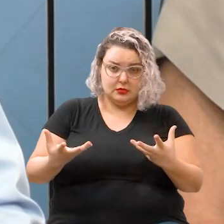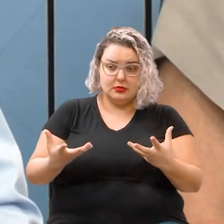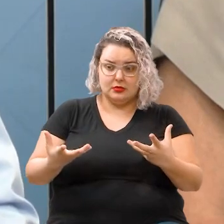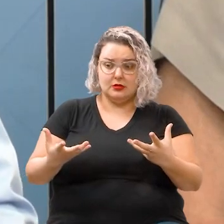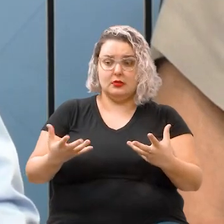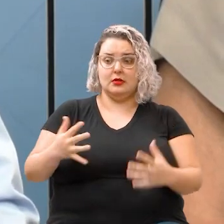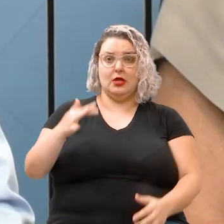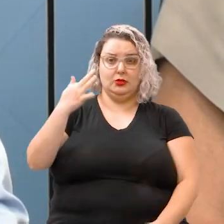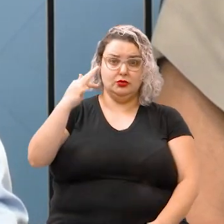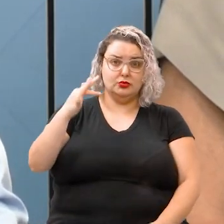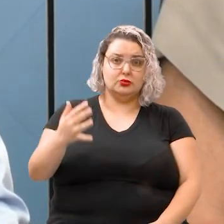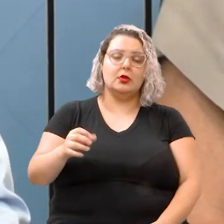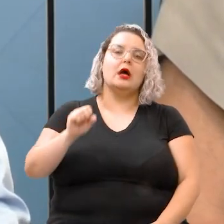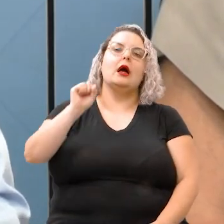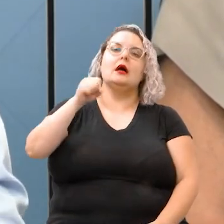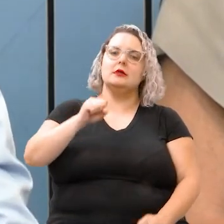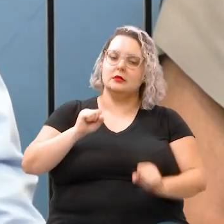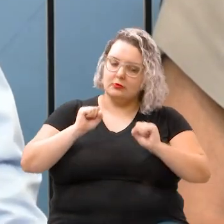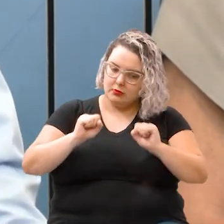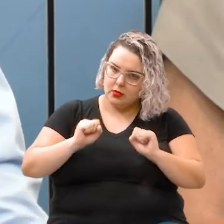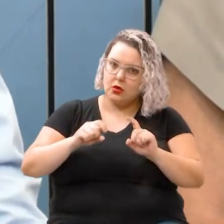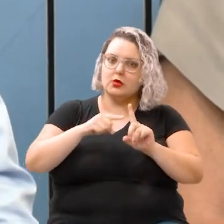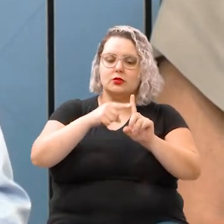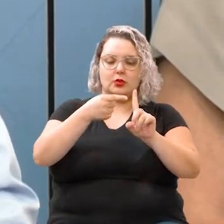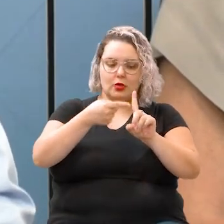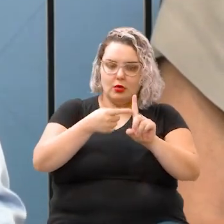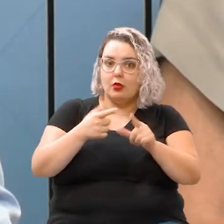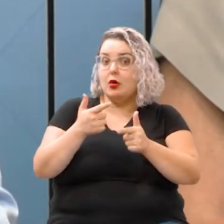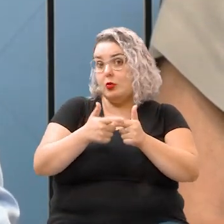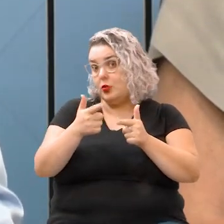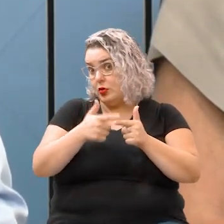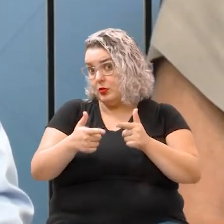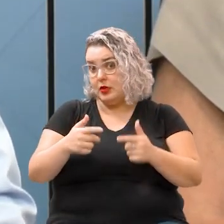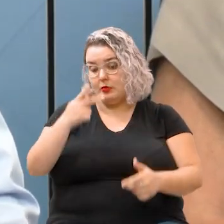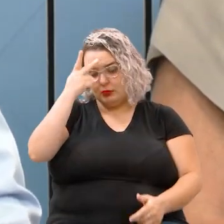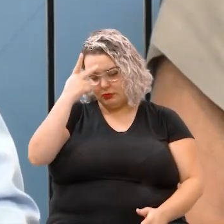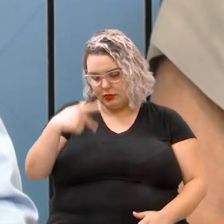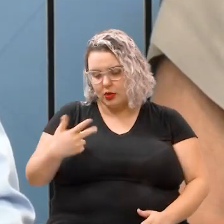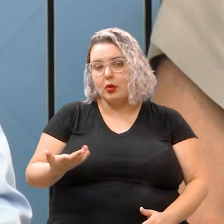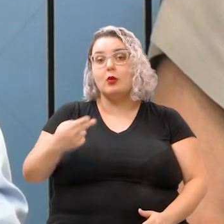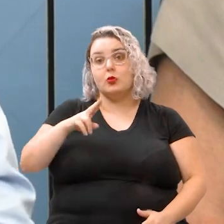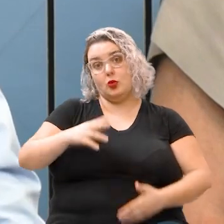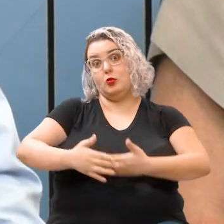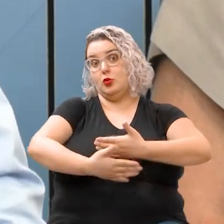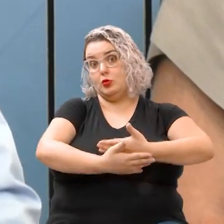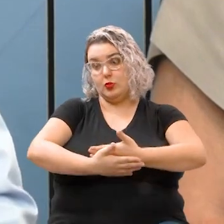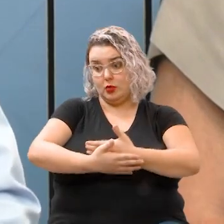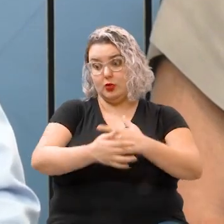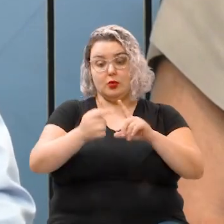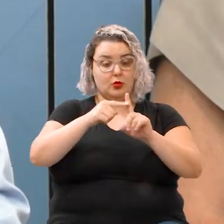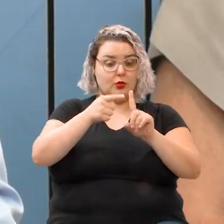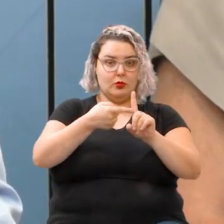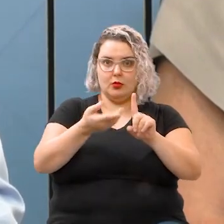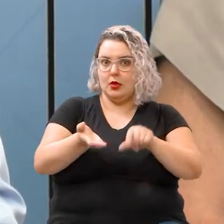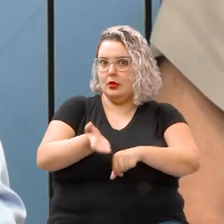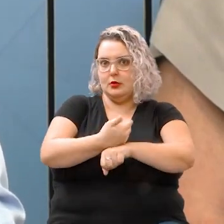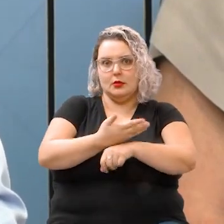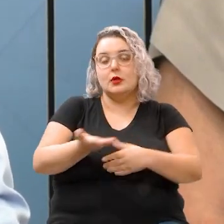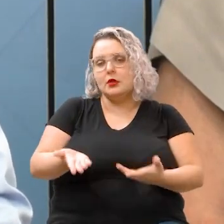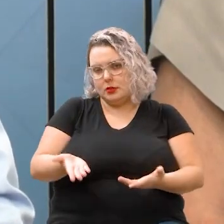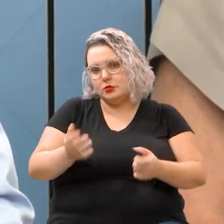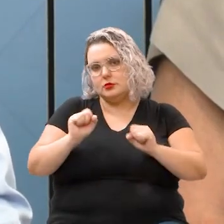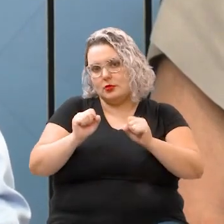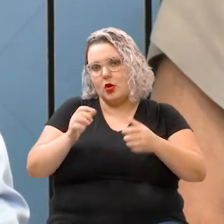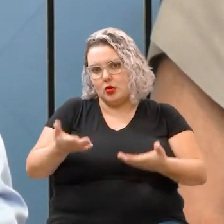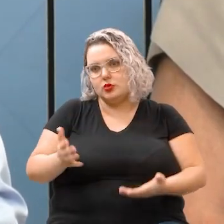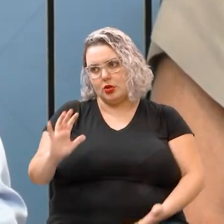estímulo doloroso, que aí sim pode gerar algum problema para ela, seja, né, um trabalho de parto prematuro, enfim, algo que